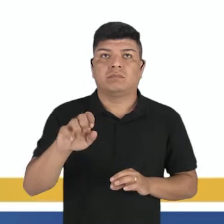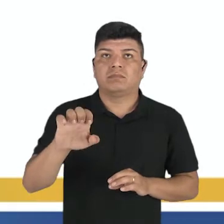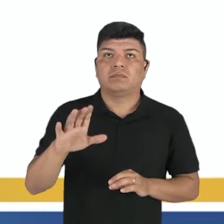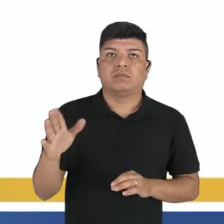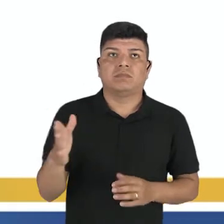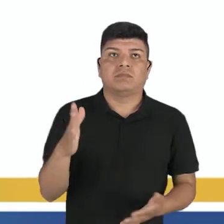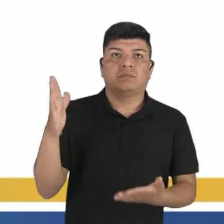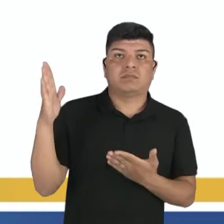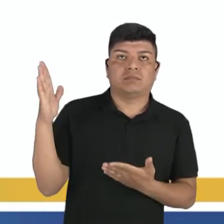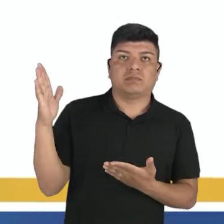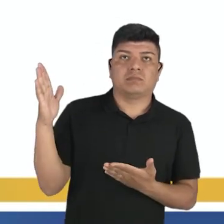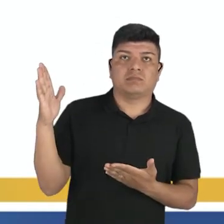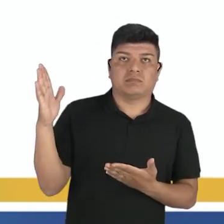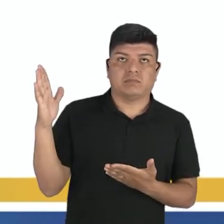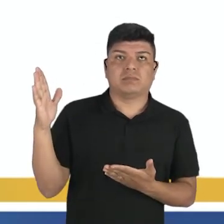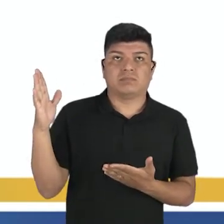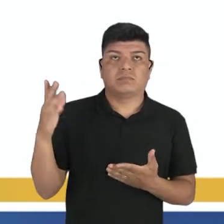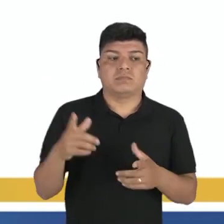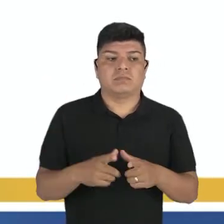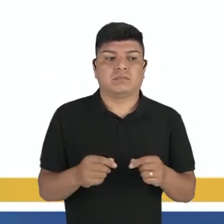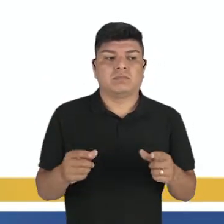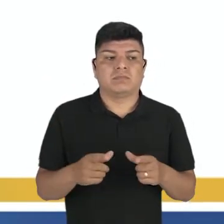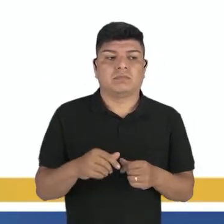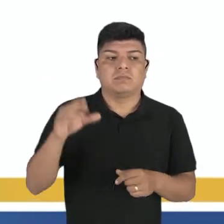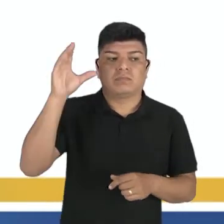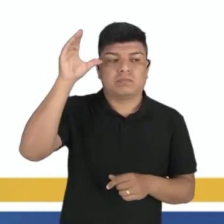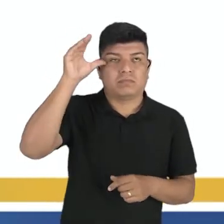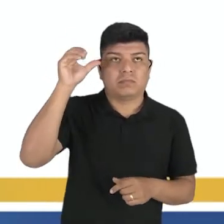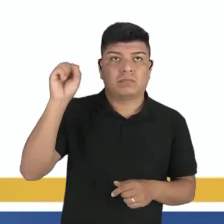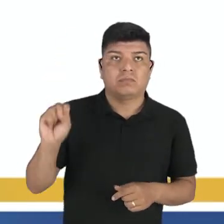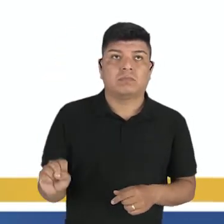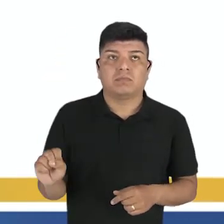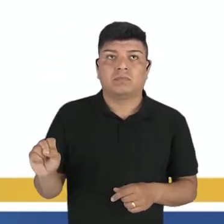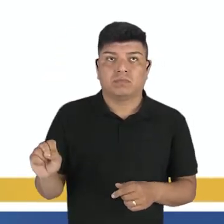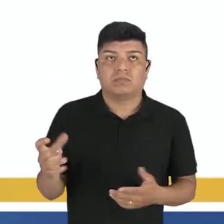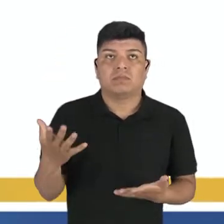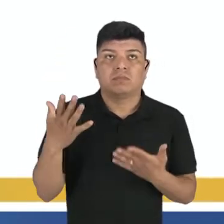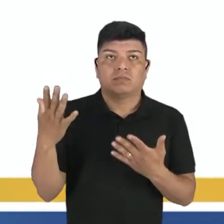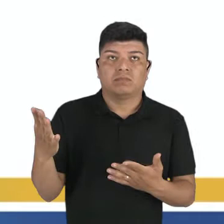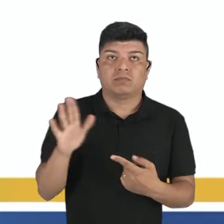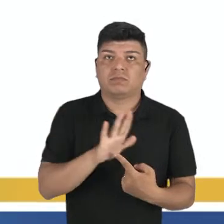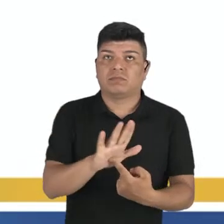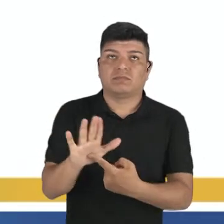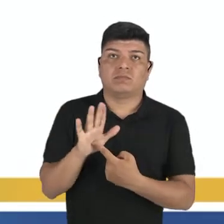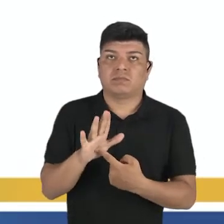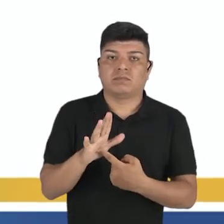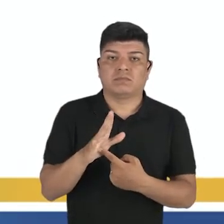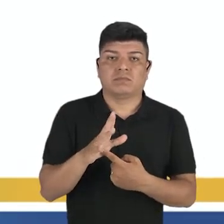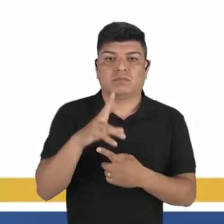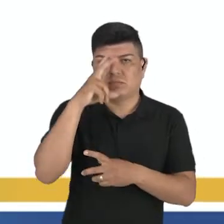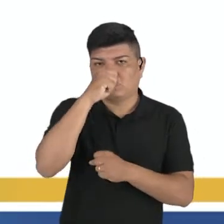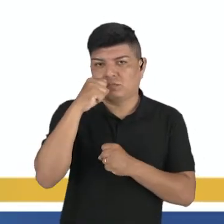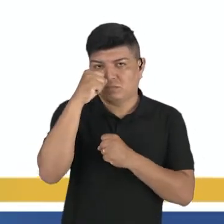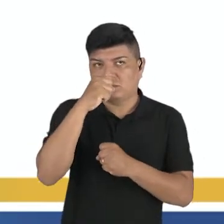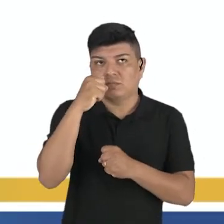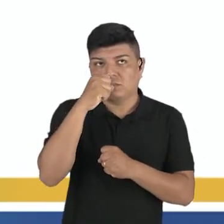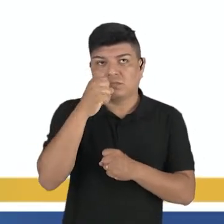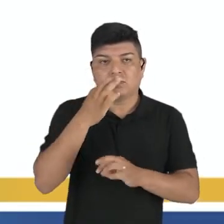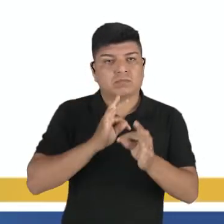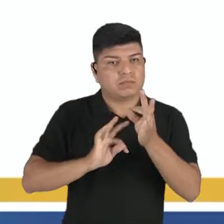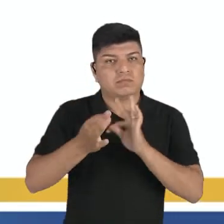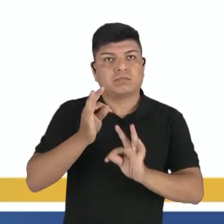como Singapura, Hong Kong, Coreia do Sul e Taiwan, são para simbolizar símbolo de poder, alto